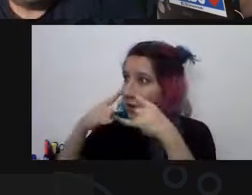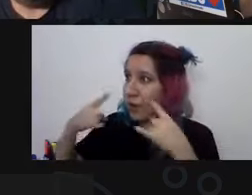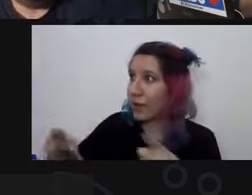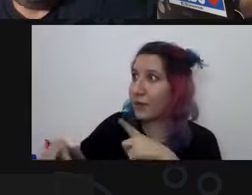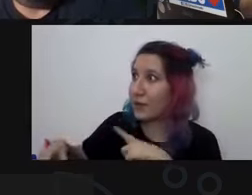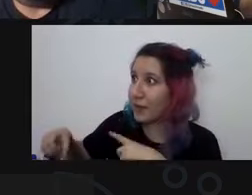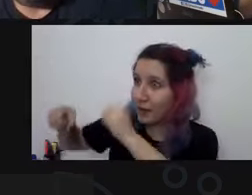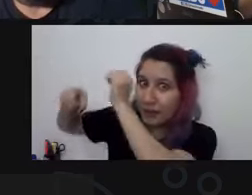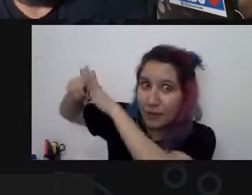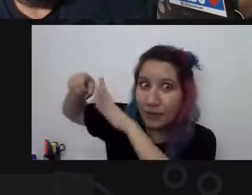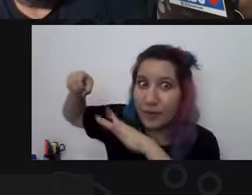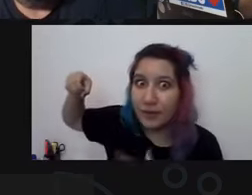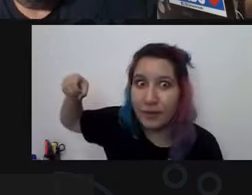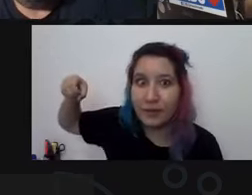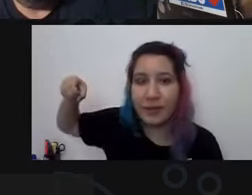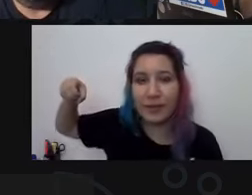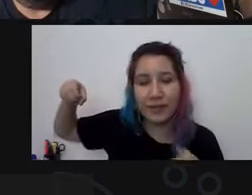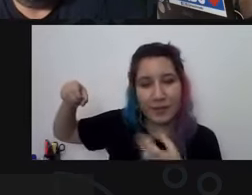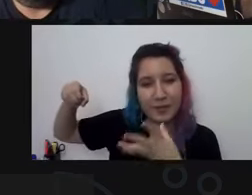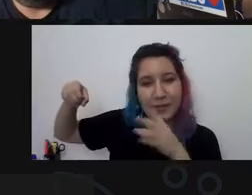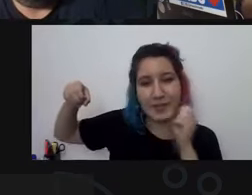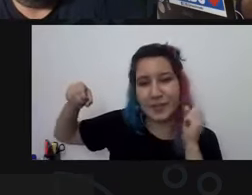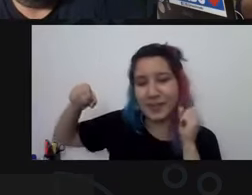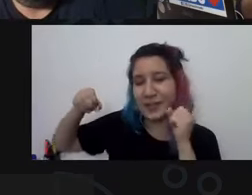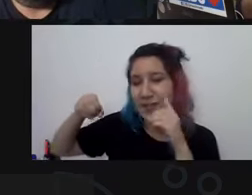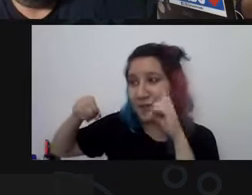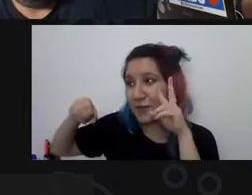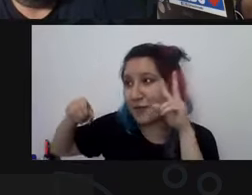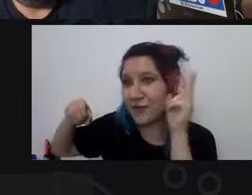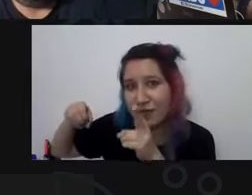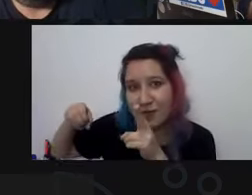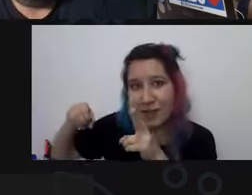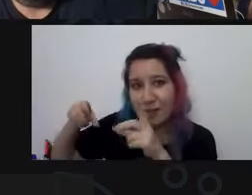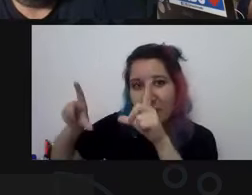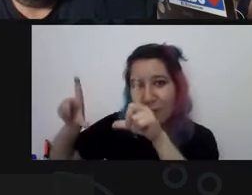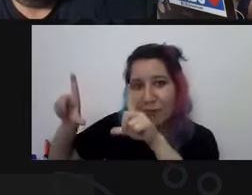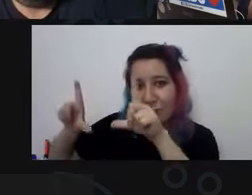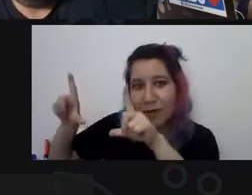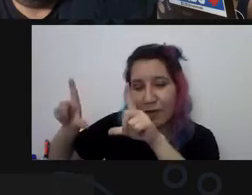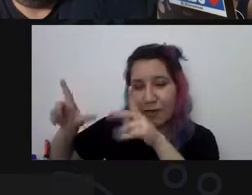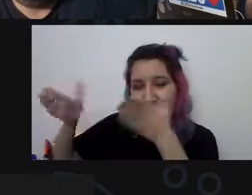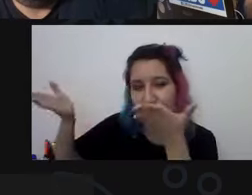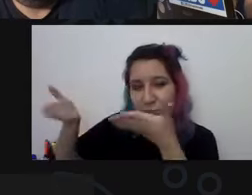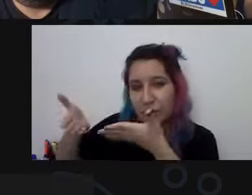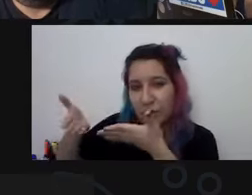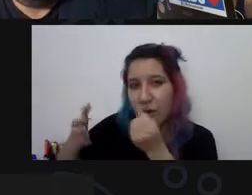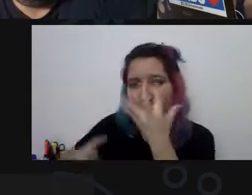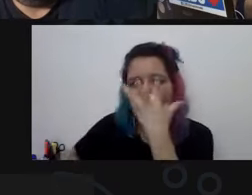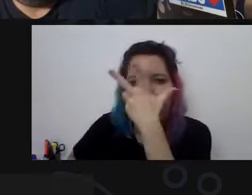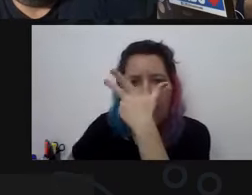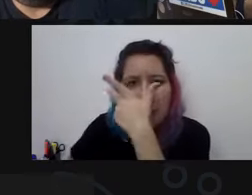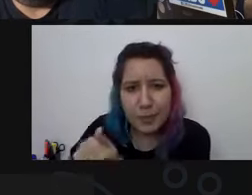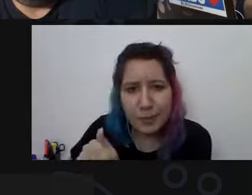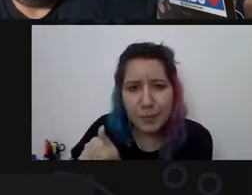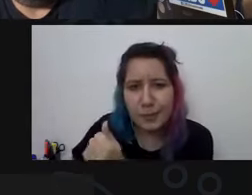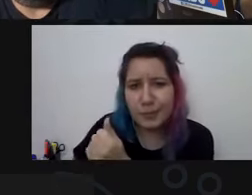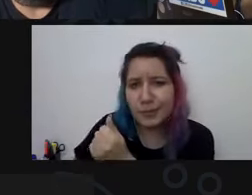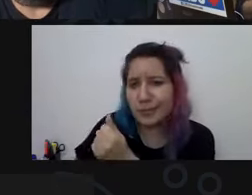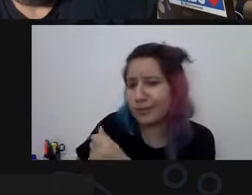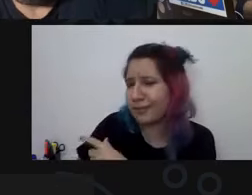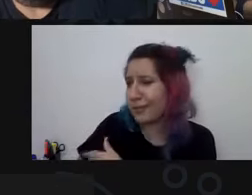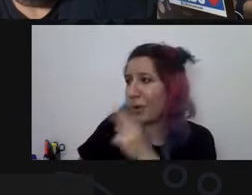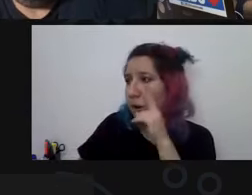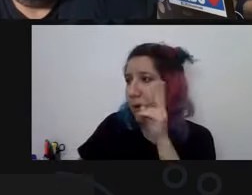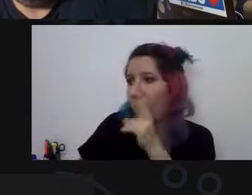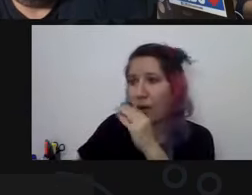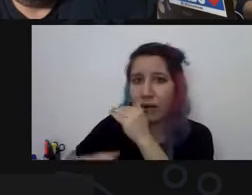de ver a foto. Olha que coisa linda a gente tem na nossa cidade. Olha como a gente, pouco a pouco, vai